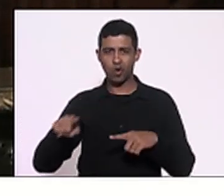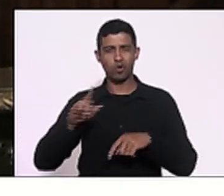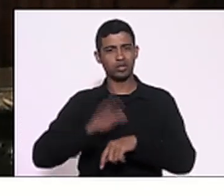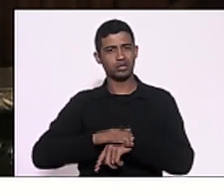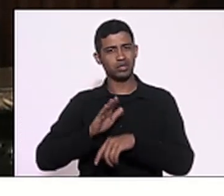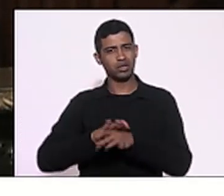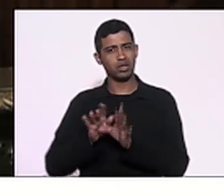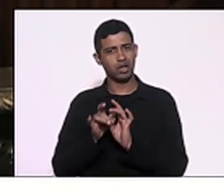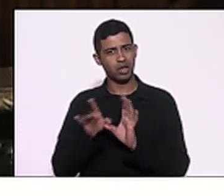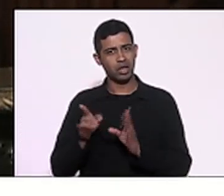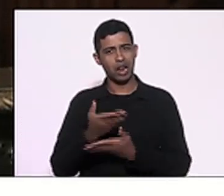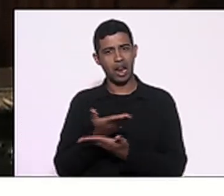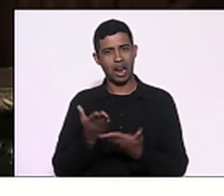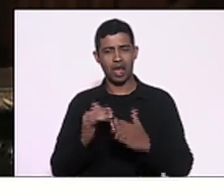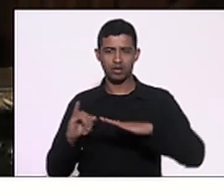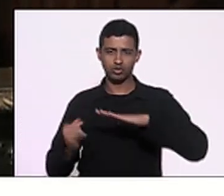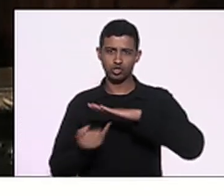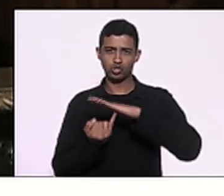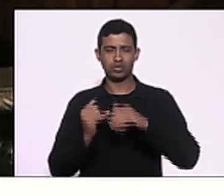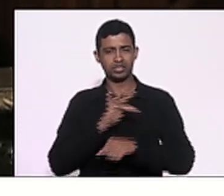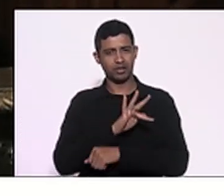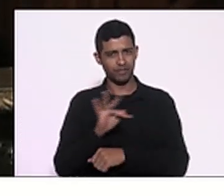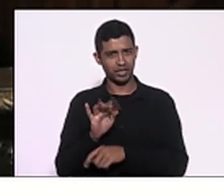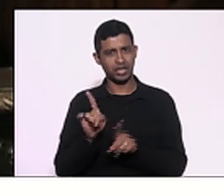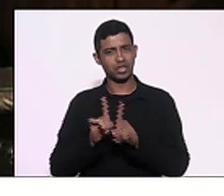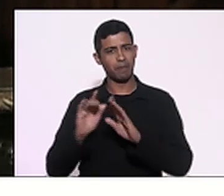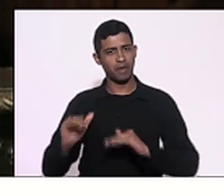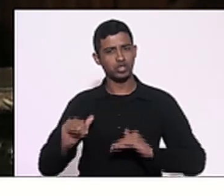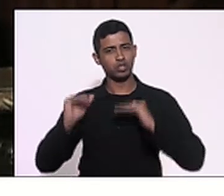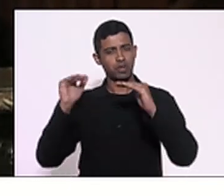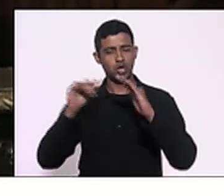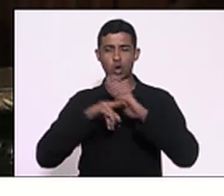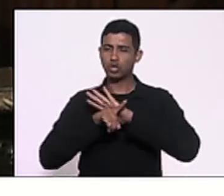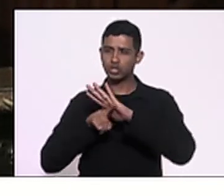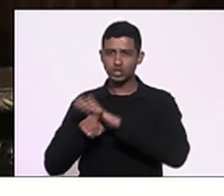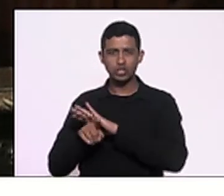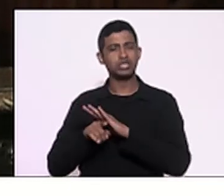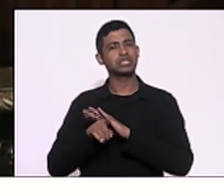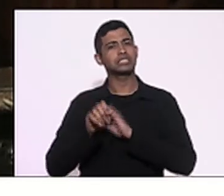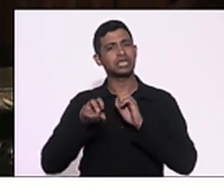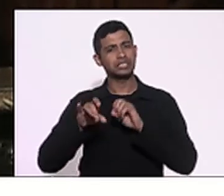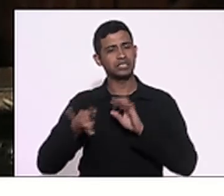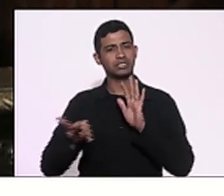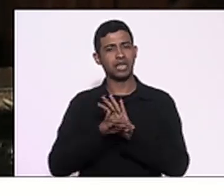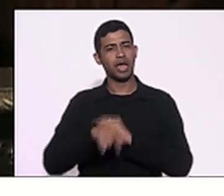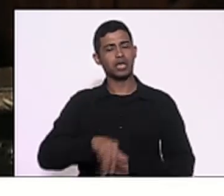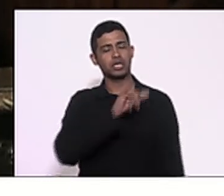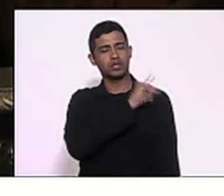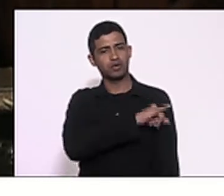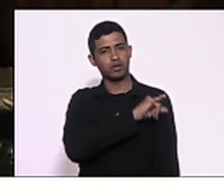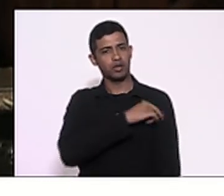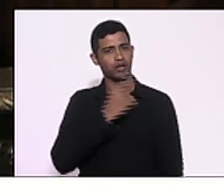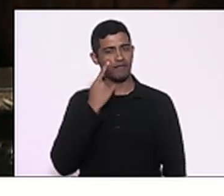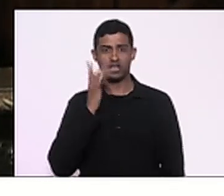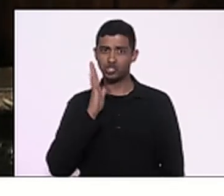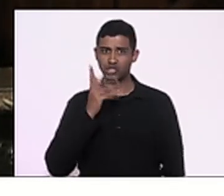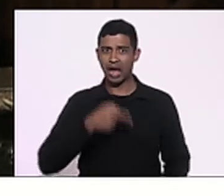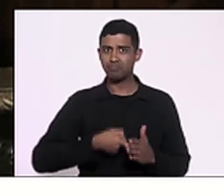governo federal tem que respeitar a lei. Lei esta lei esta respeitada